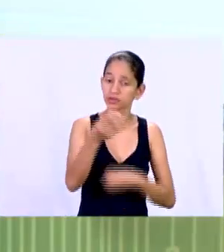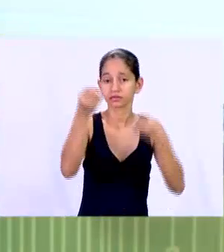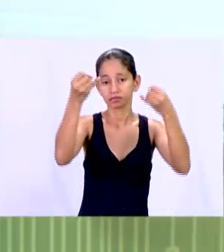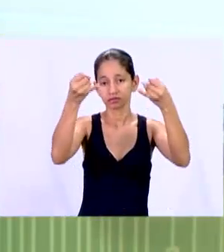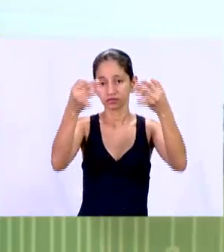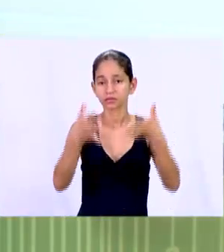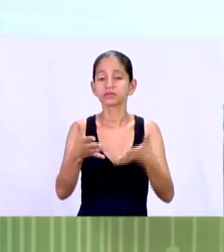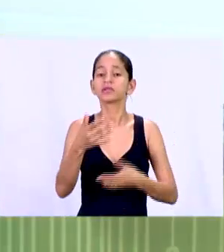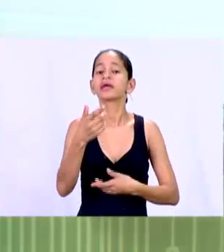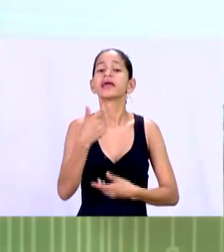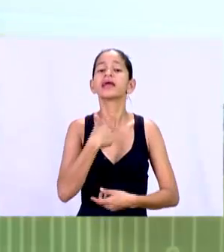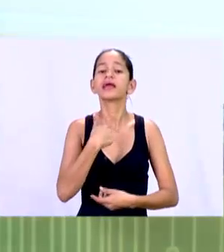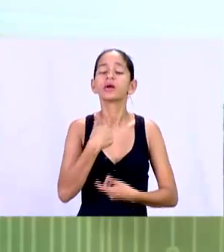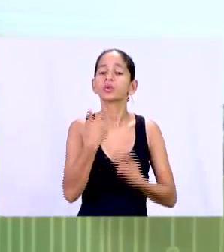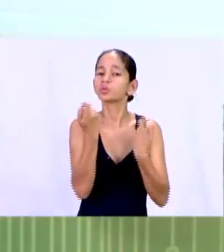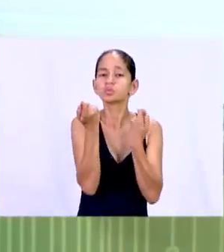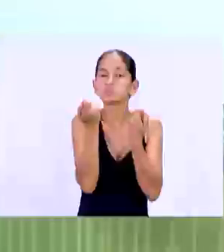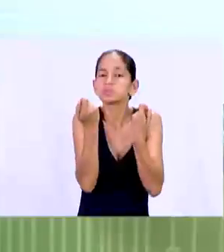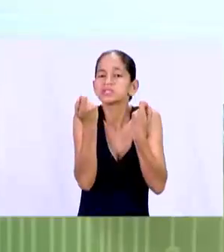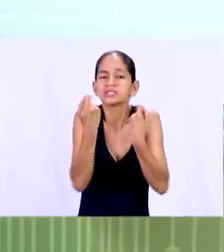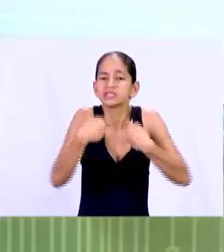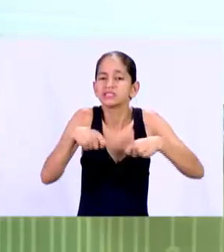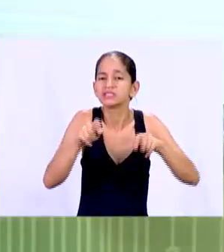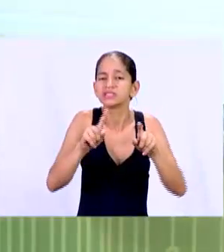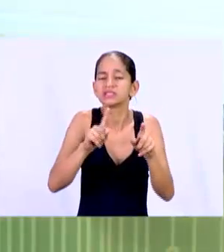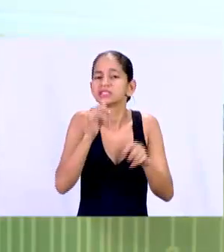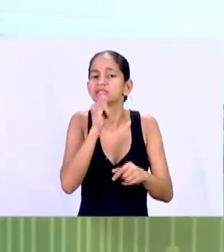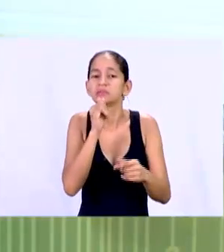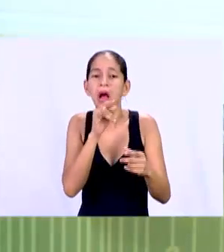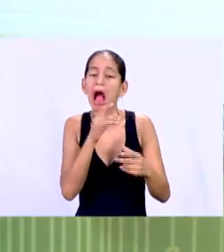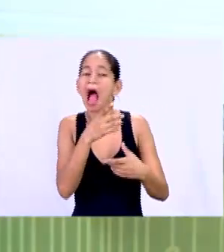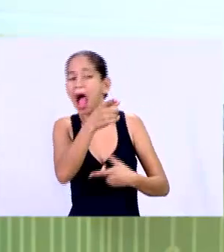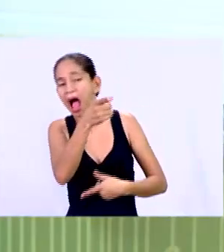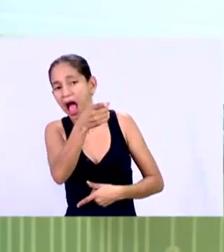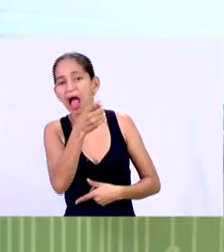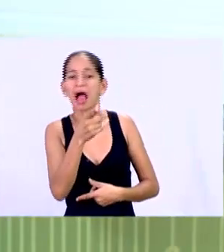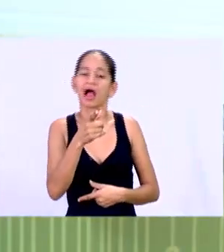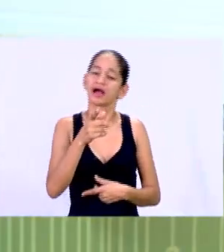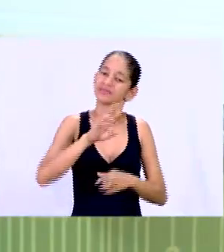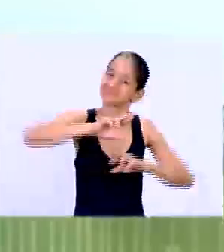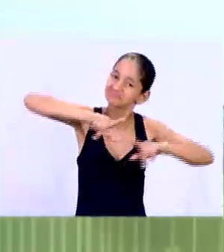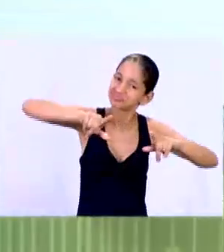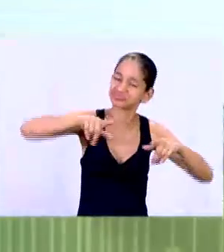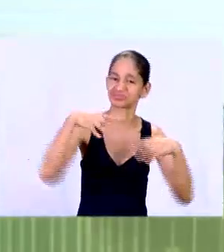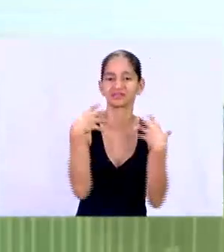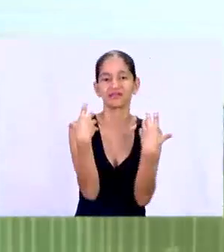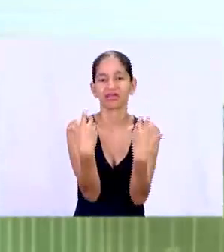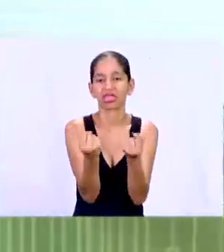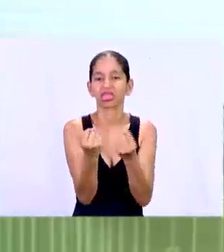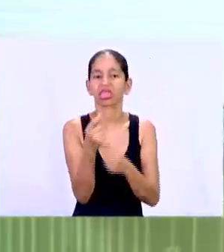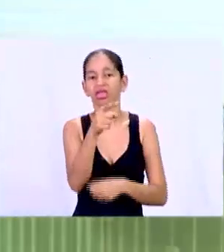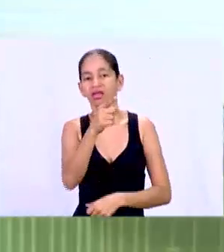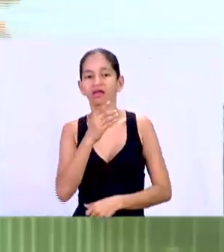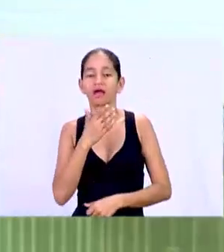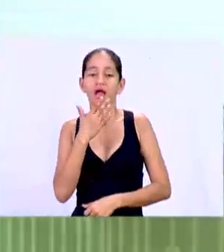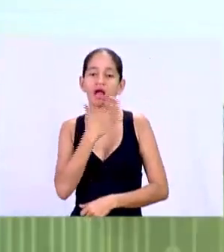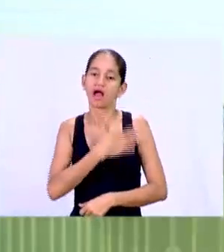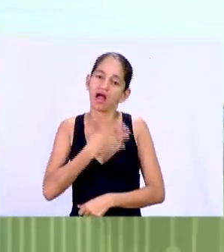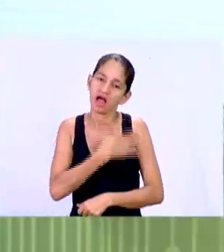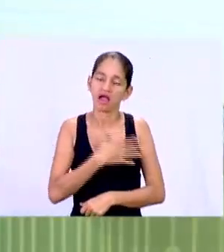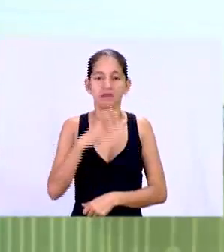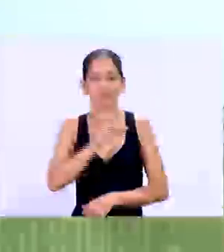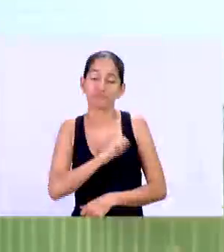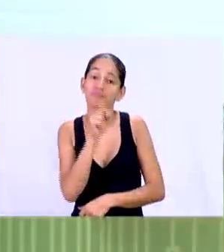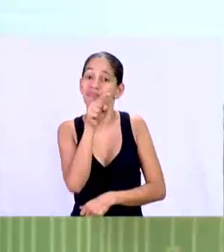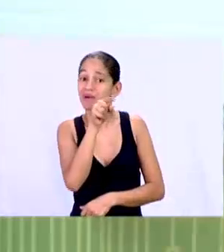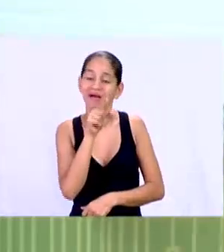não preciso aceitar a pessoa como ela é, né? Eu não preciso gostar, amar a